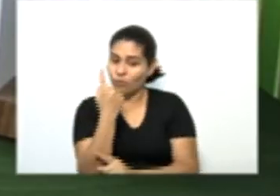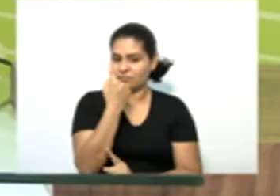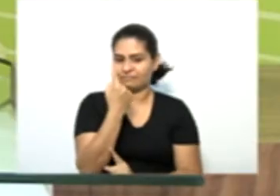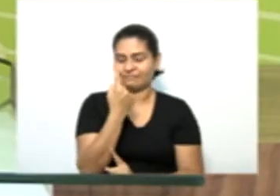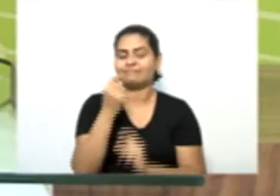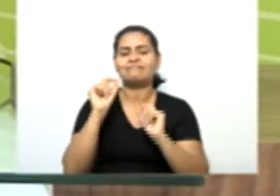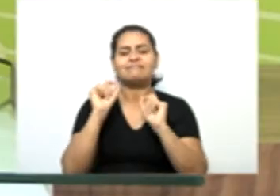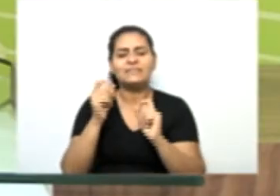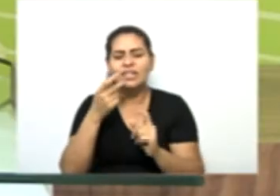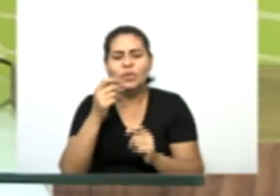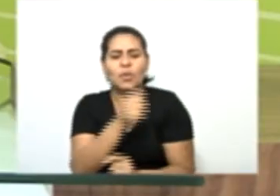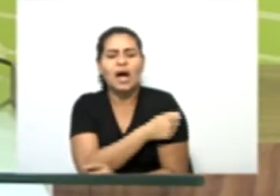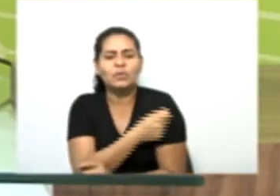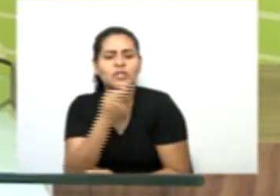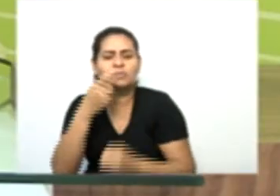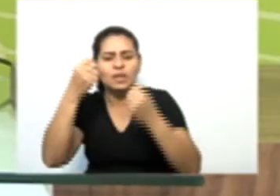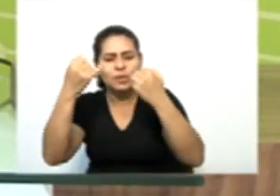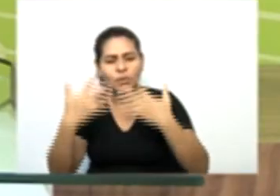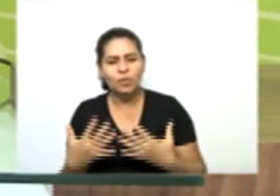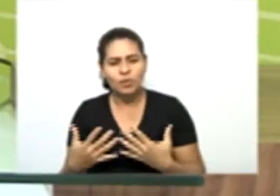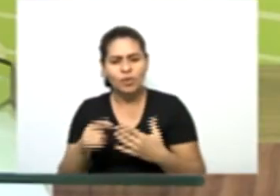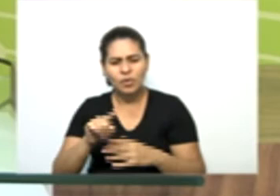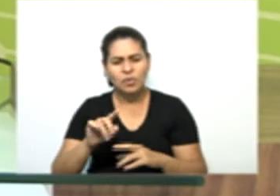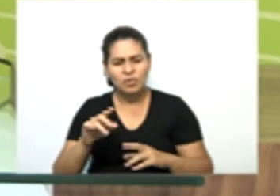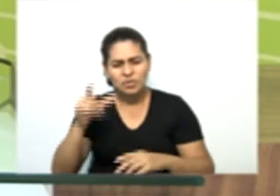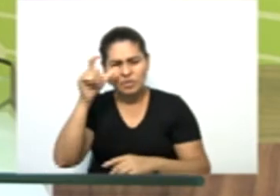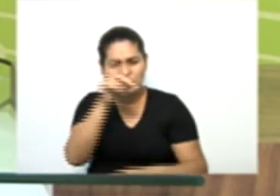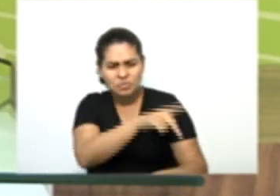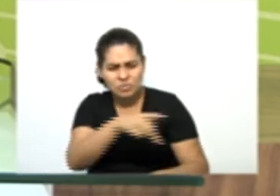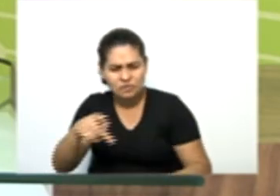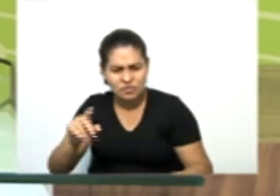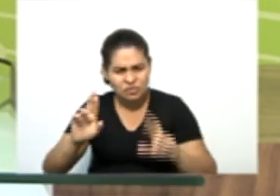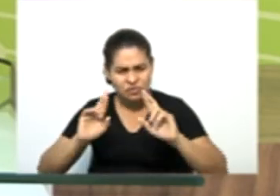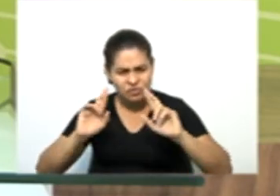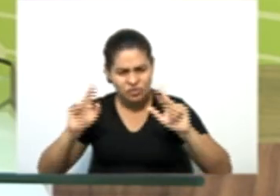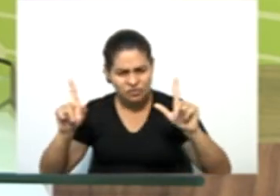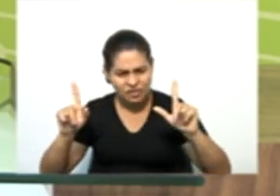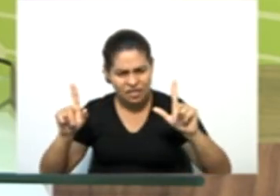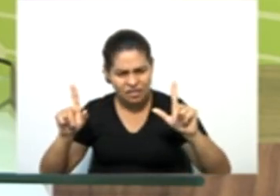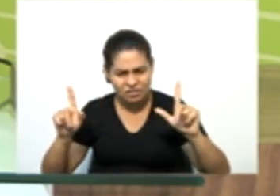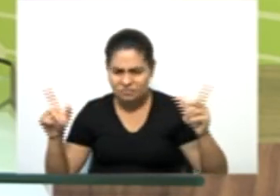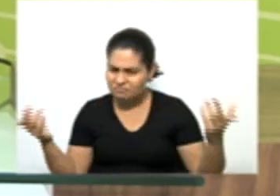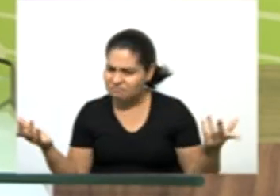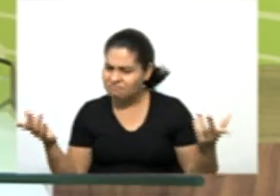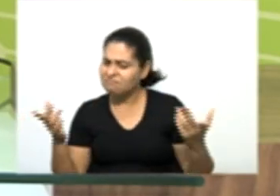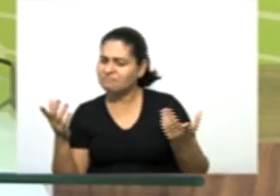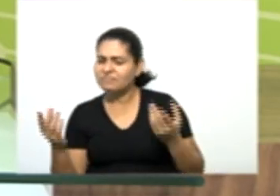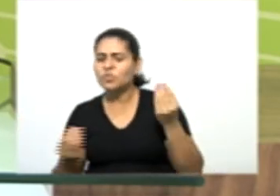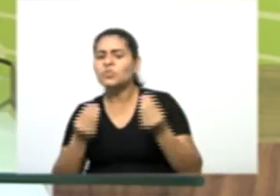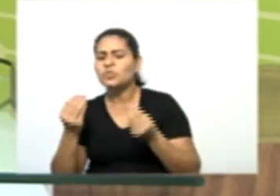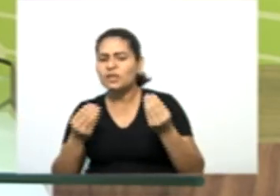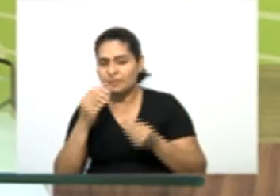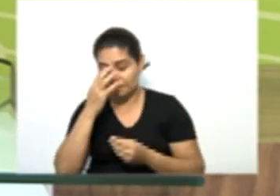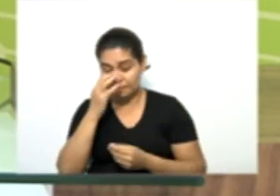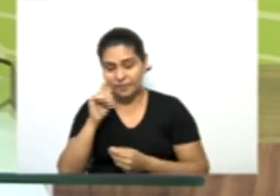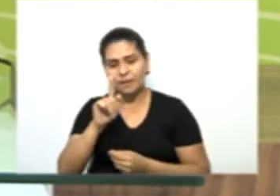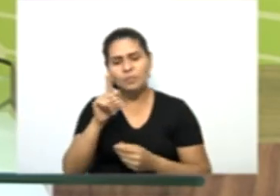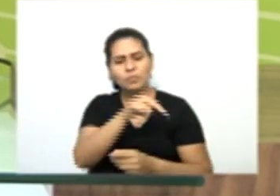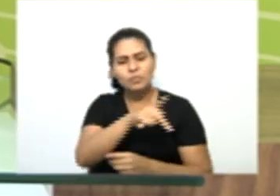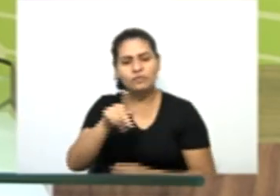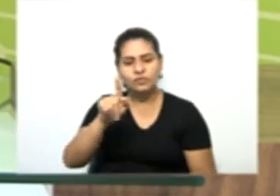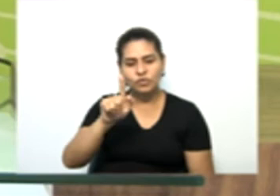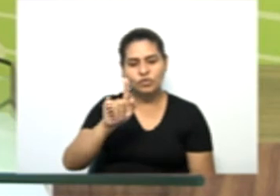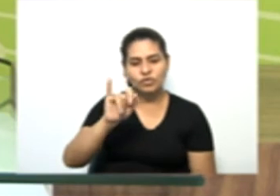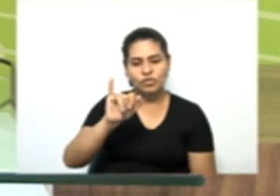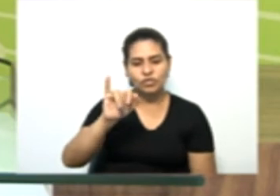nos disseram assim, alguns alunos falaram que os professores são diferentes em situações. Né? O professor Gilberto é